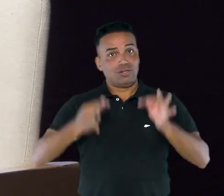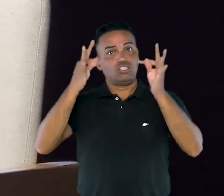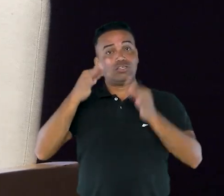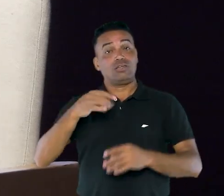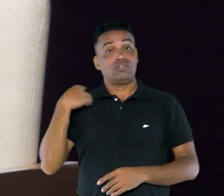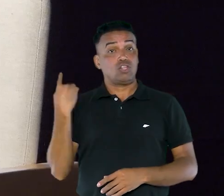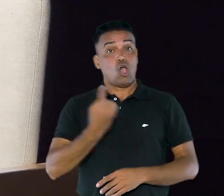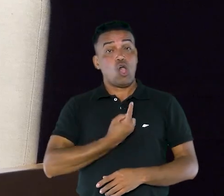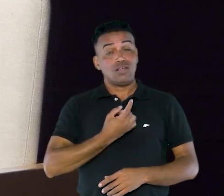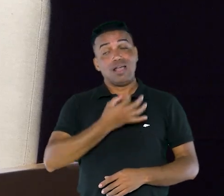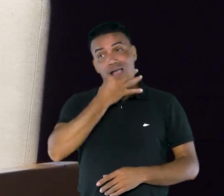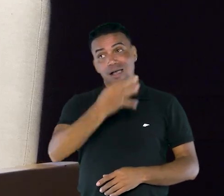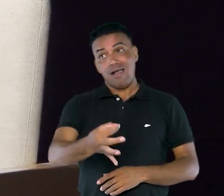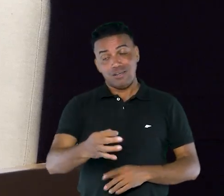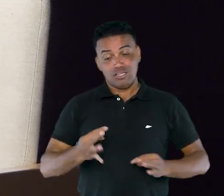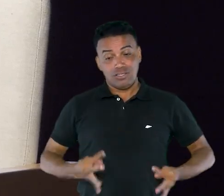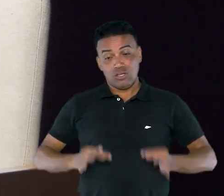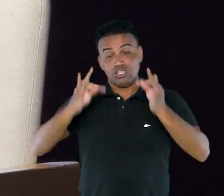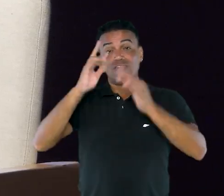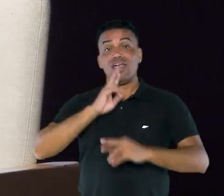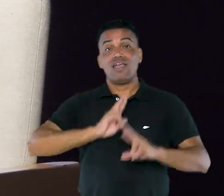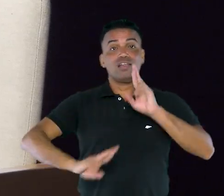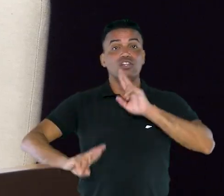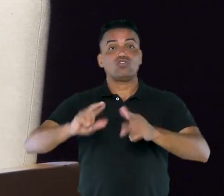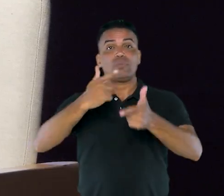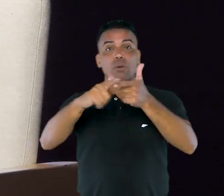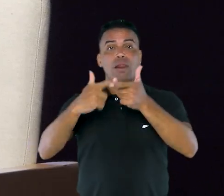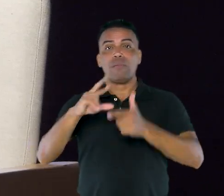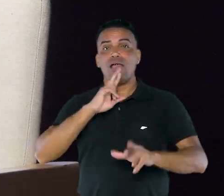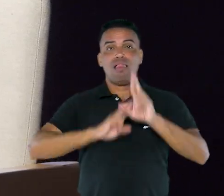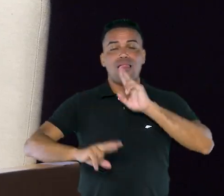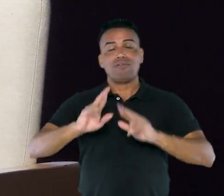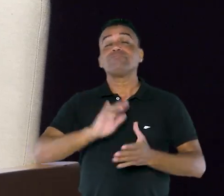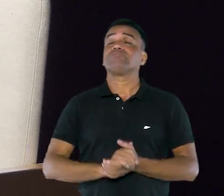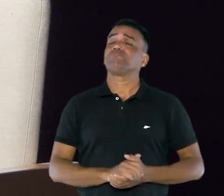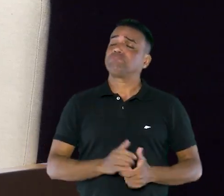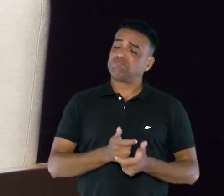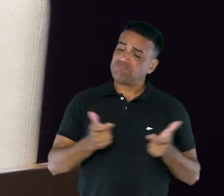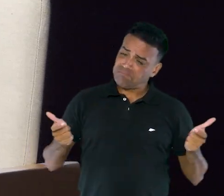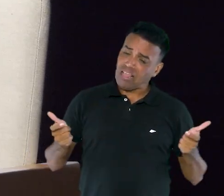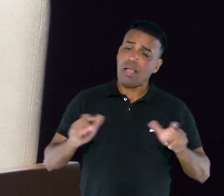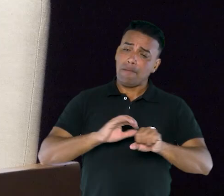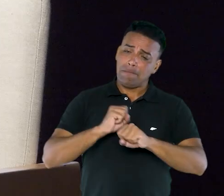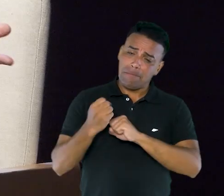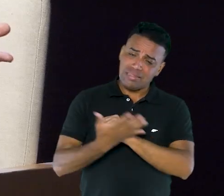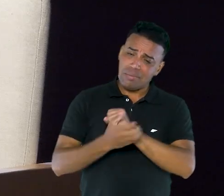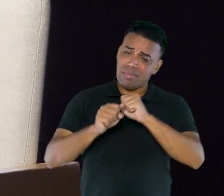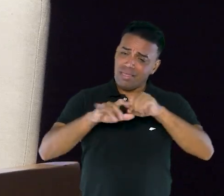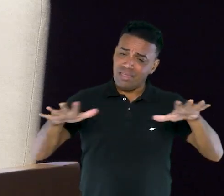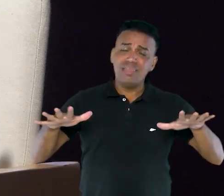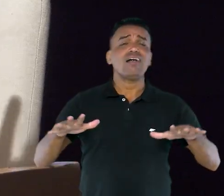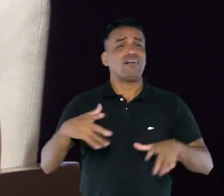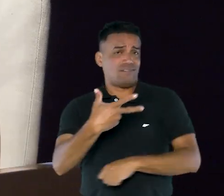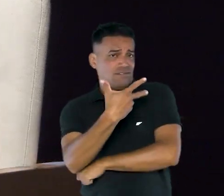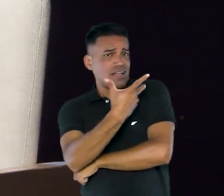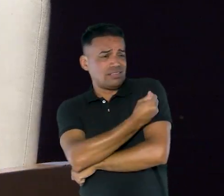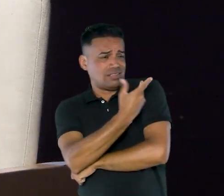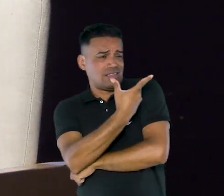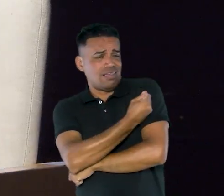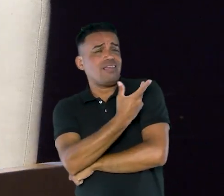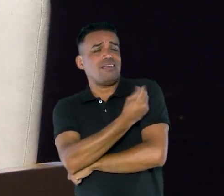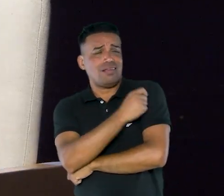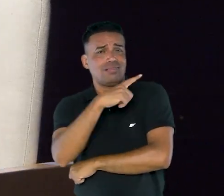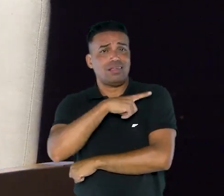gente acha que a tecnologia vai resolver nossos problemas. E é claro, pandemia, beleza, vai ter vacina, relaxa.